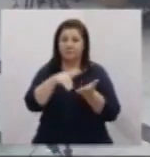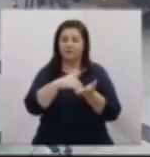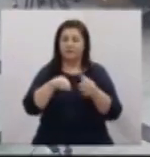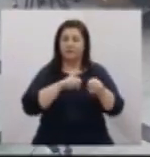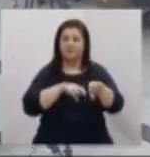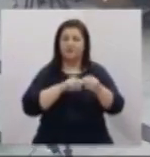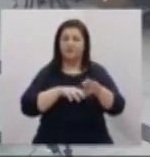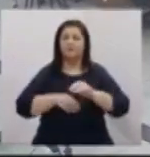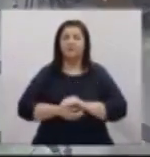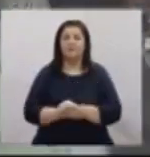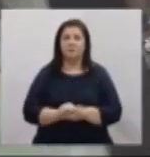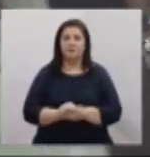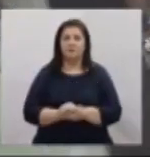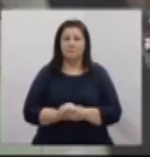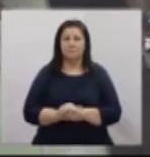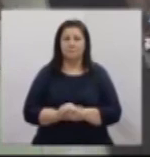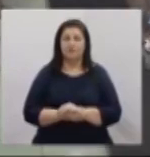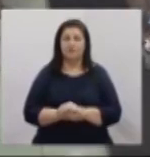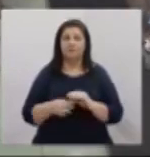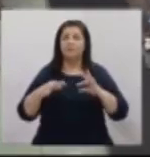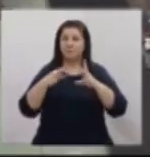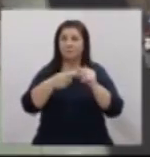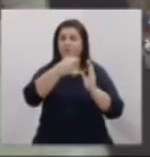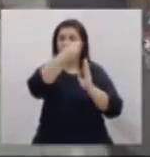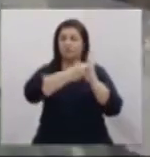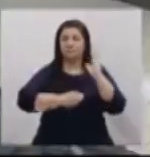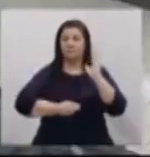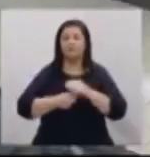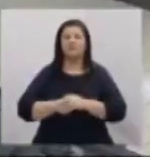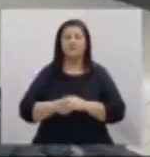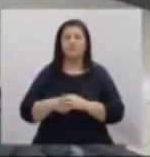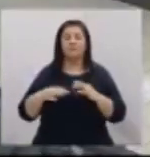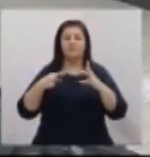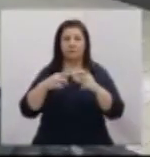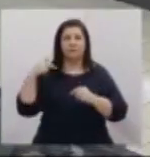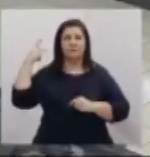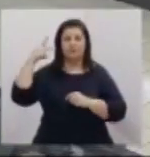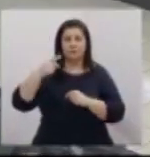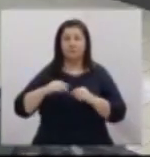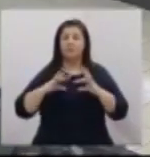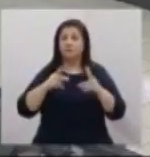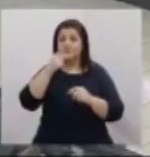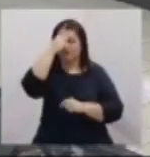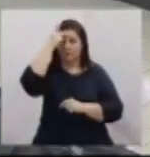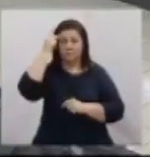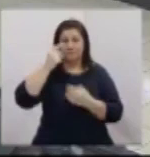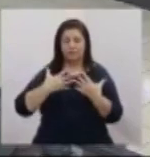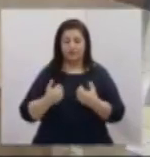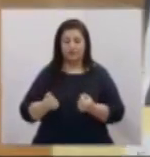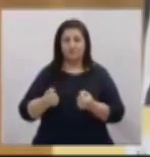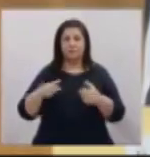Maria Tereza, cumprimentar todas as autoridades presentes, vereadores, todos homenageados nesse